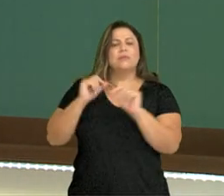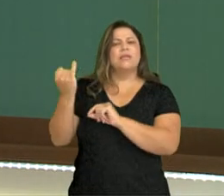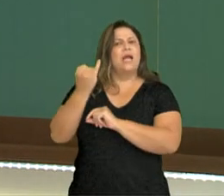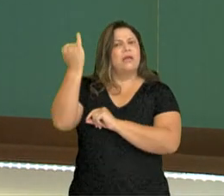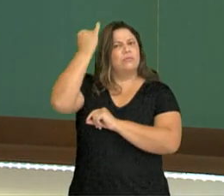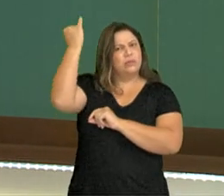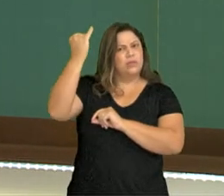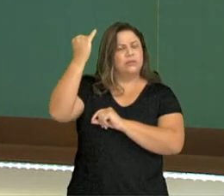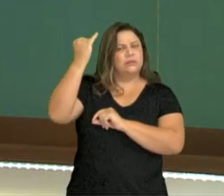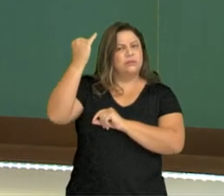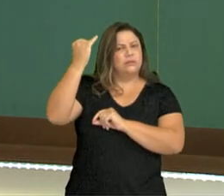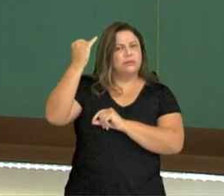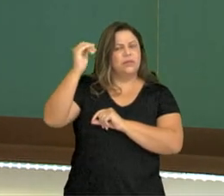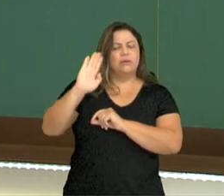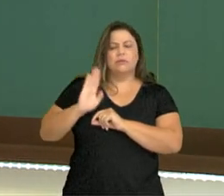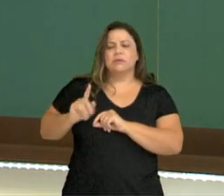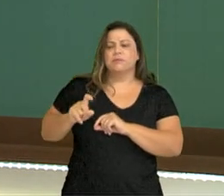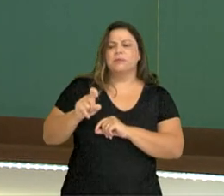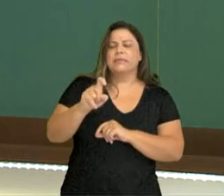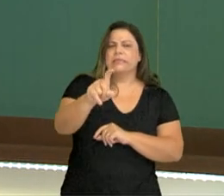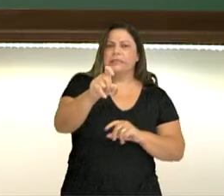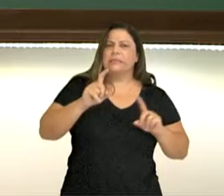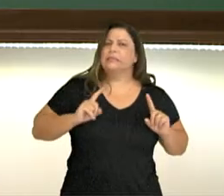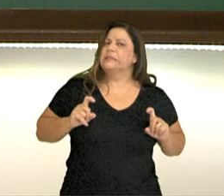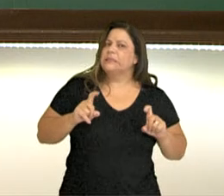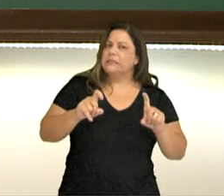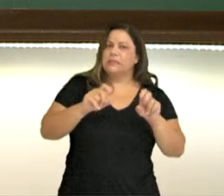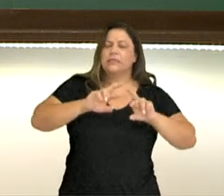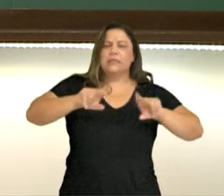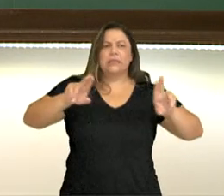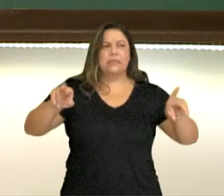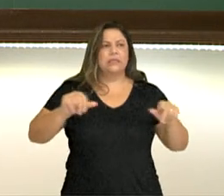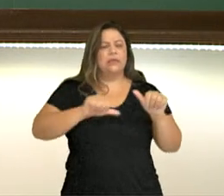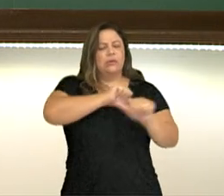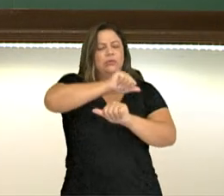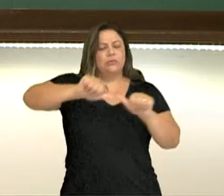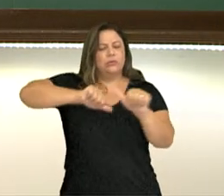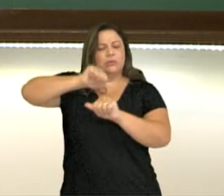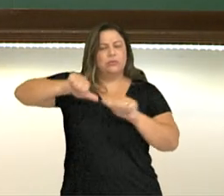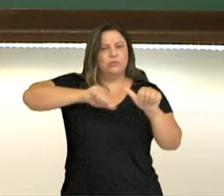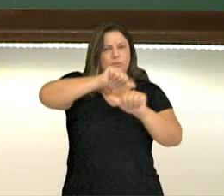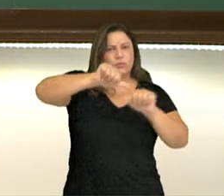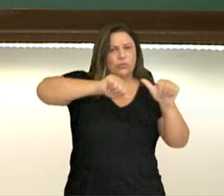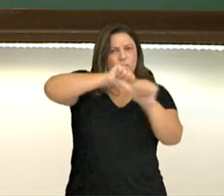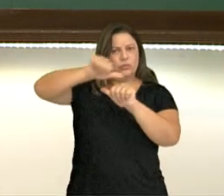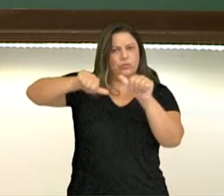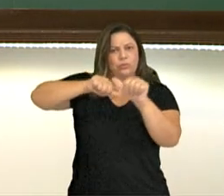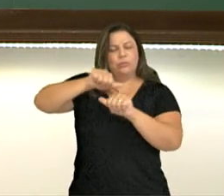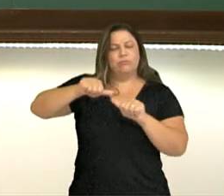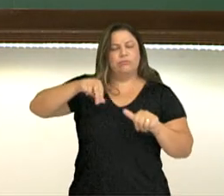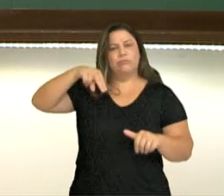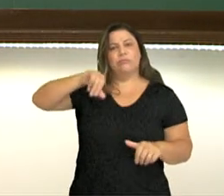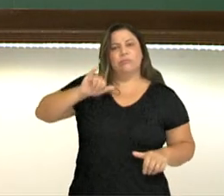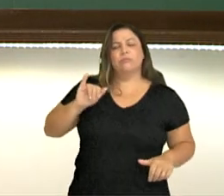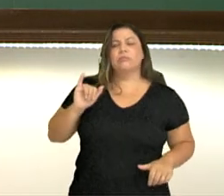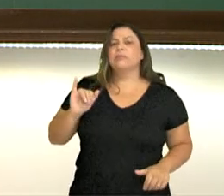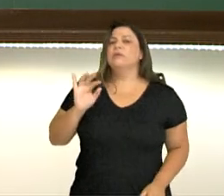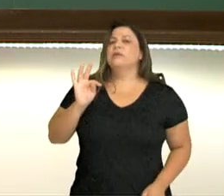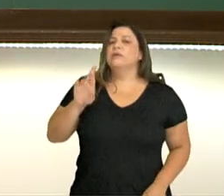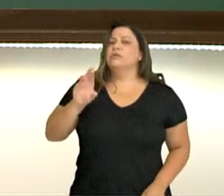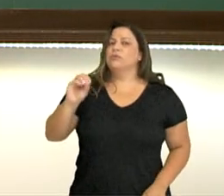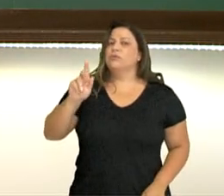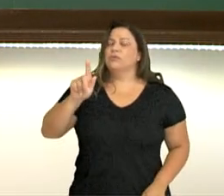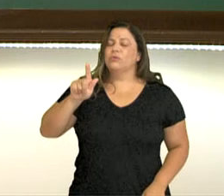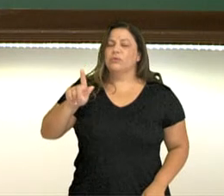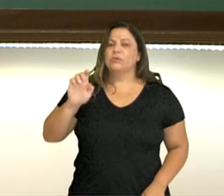das bactérias, né? Então elas estão relacionadas com o ciclo do nitrogênio. Então o nitrogênio ele está presente na nossa atmosfera, né? Em